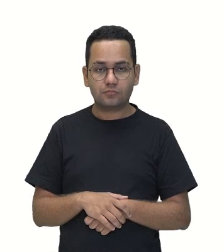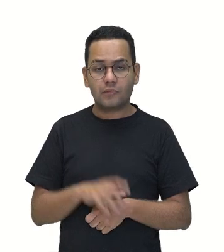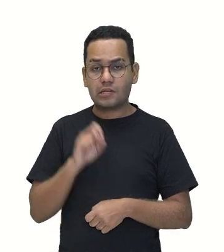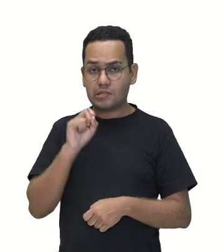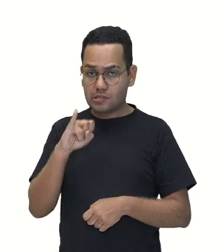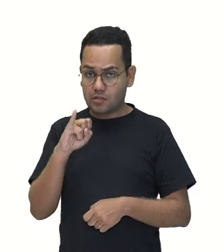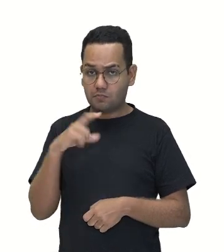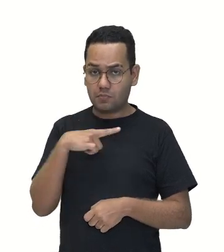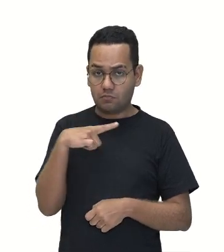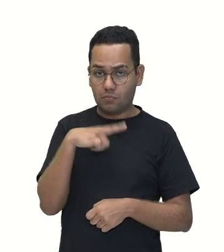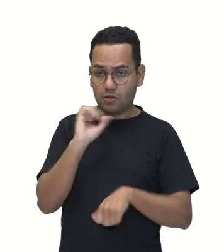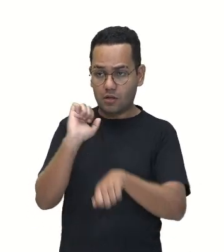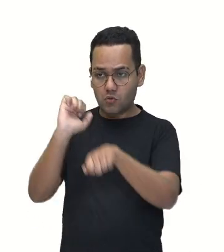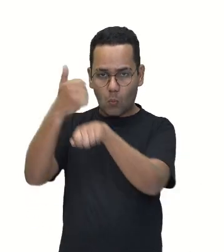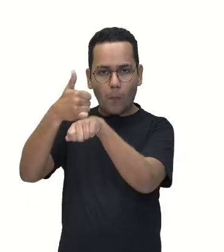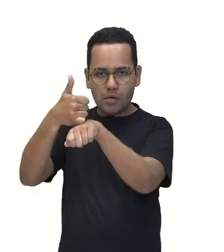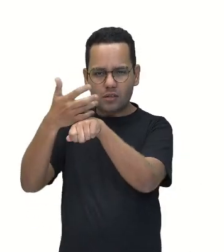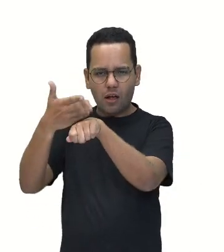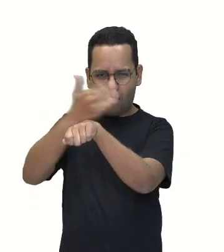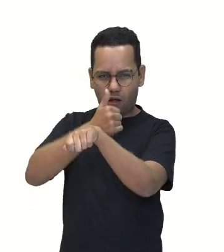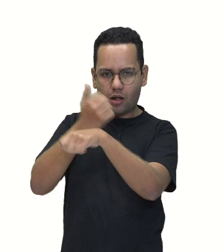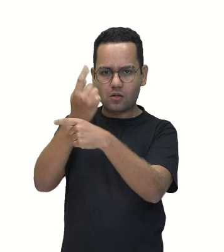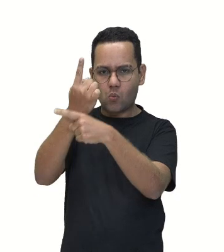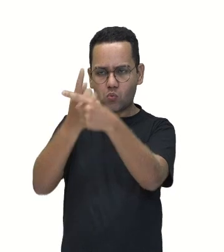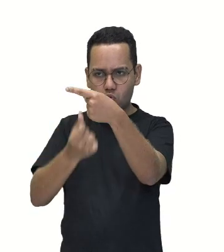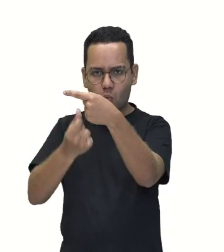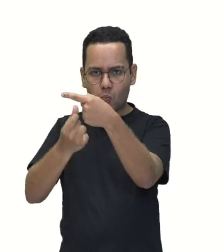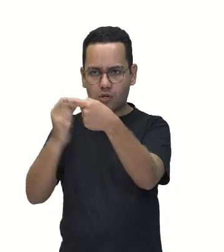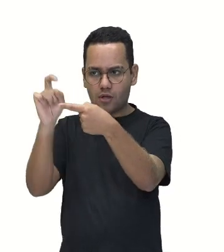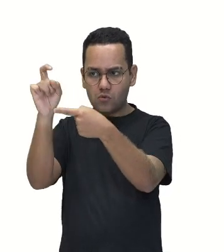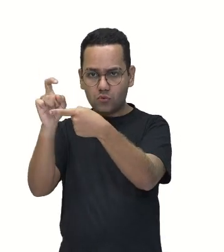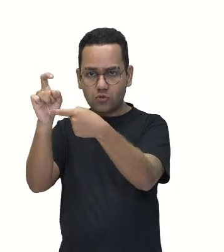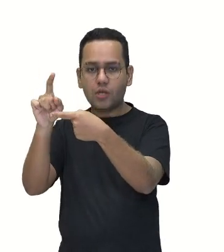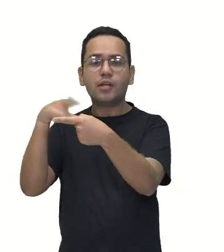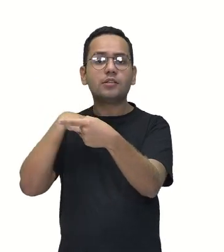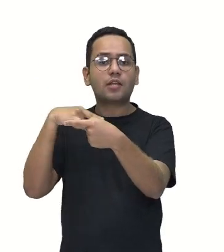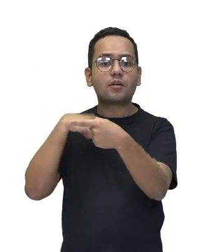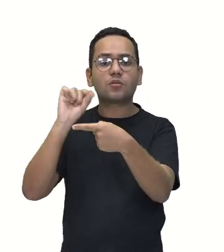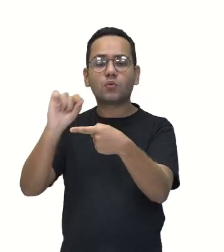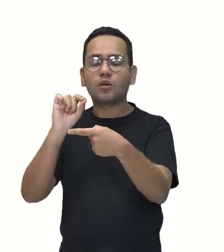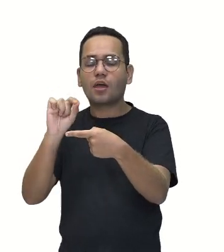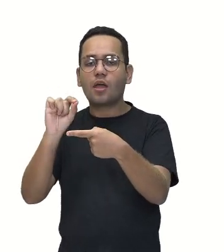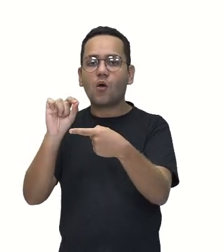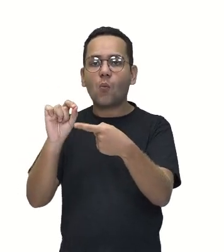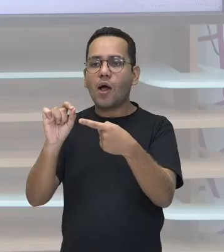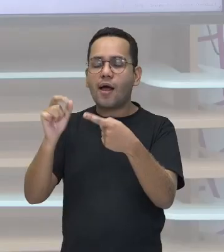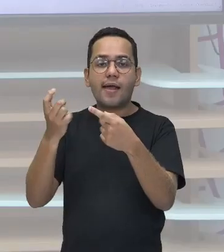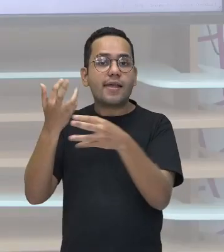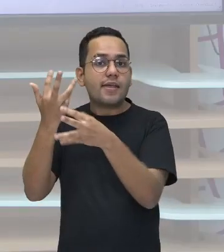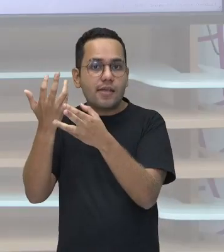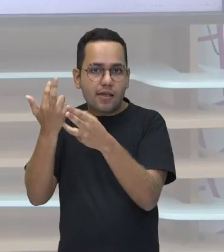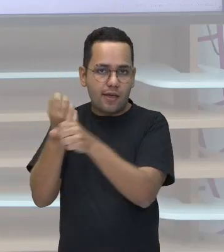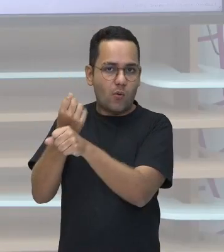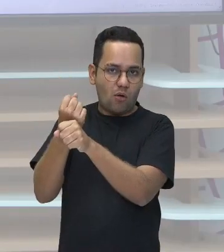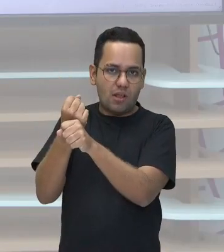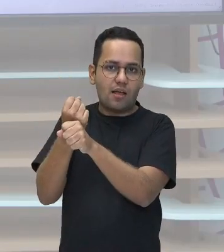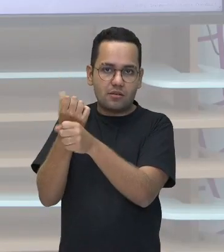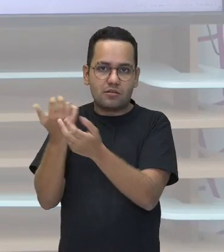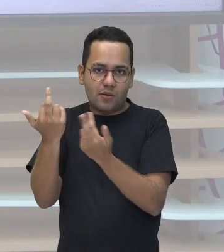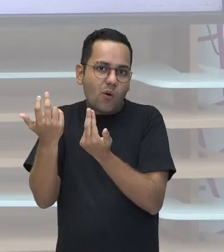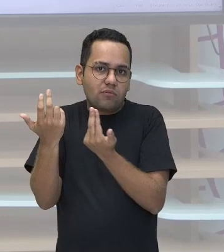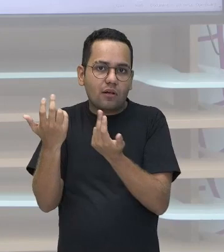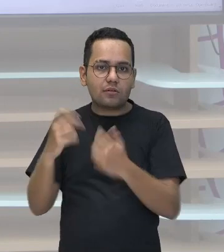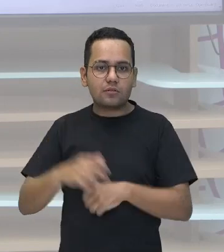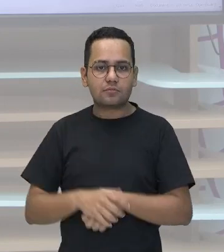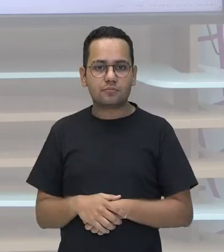de fazer eu seria uma igualdade né ou seja 1 sobre 36